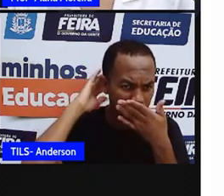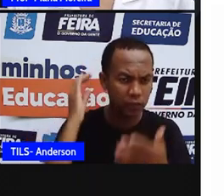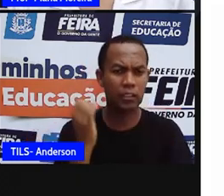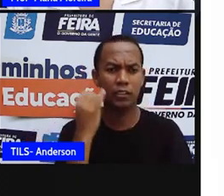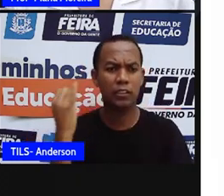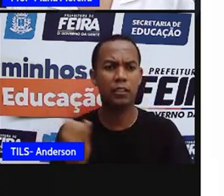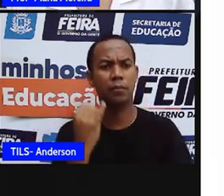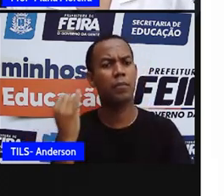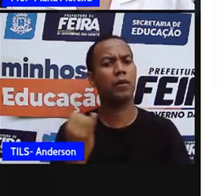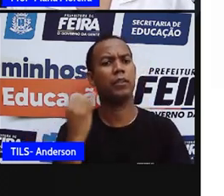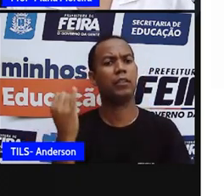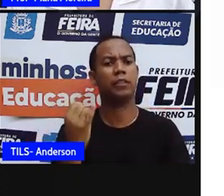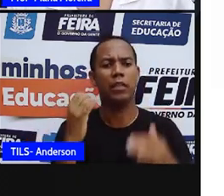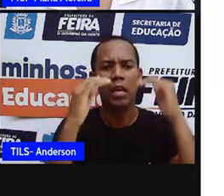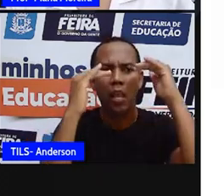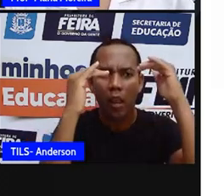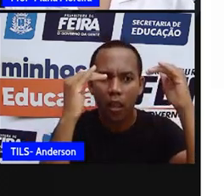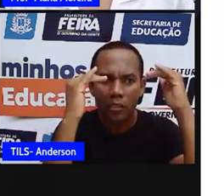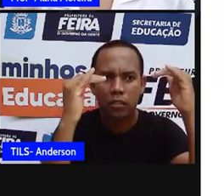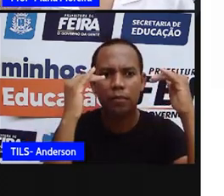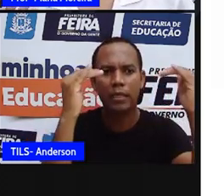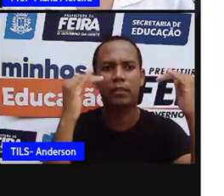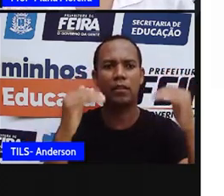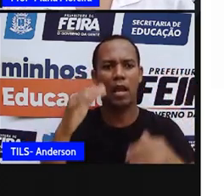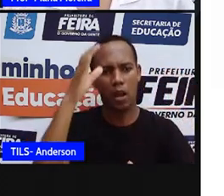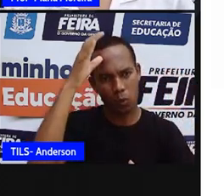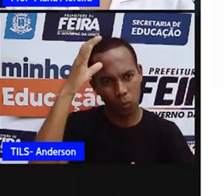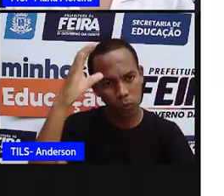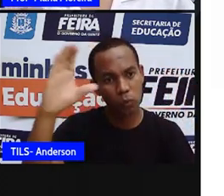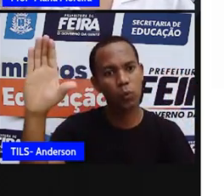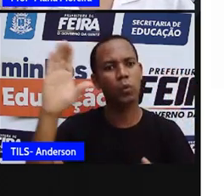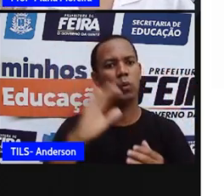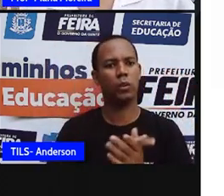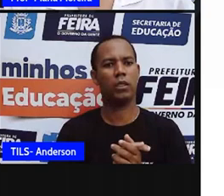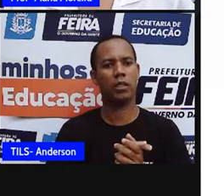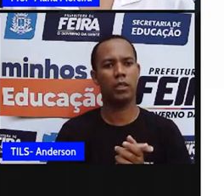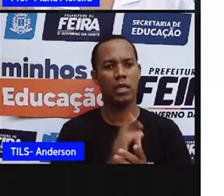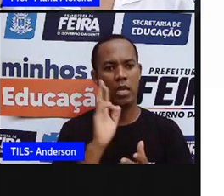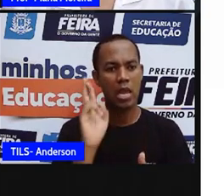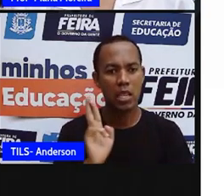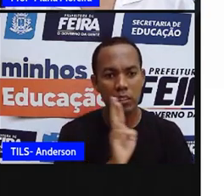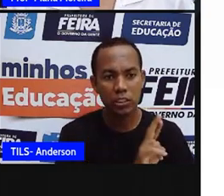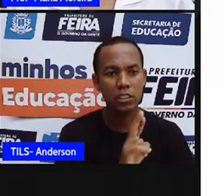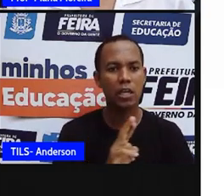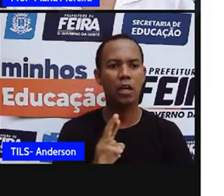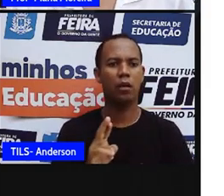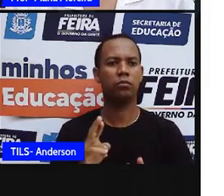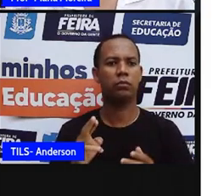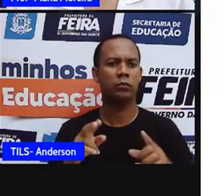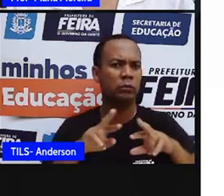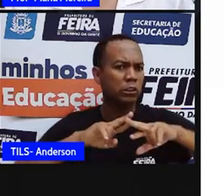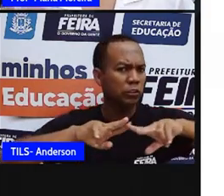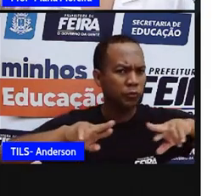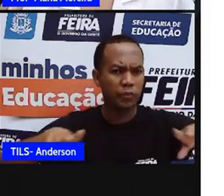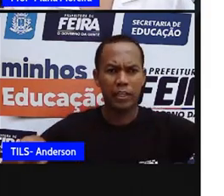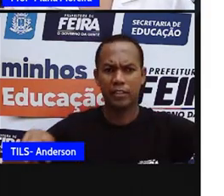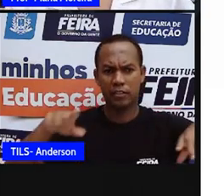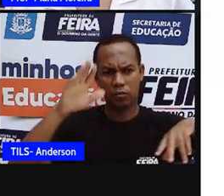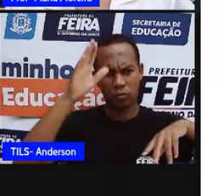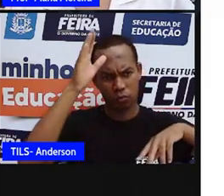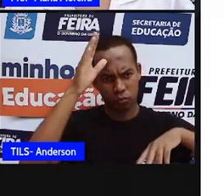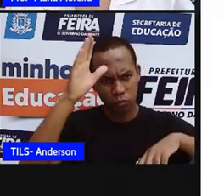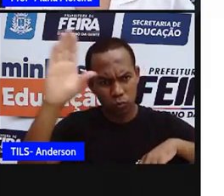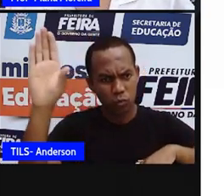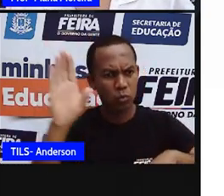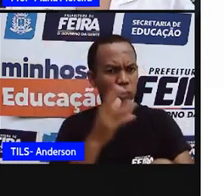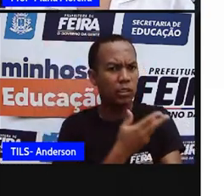importante o respeito, né, à cultura, à religião, aos rituais. São